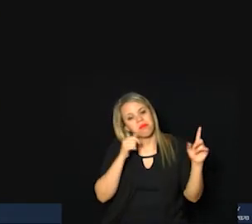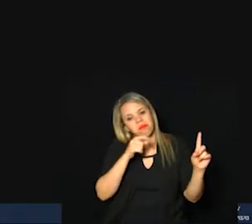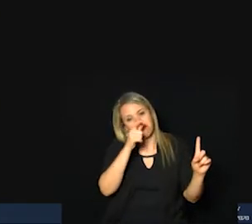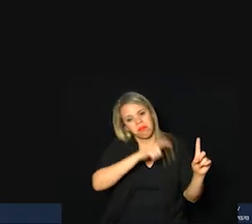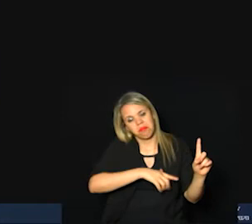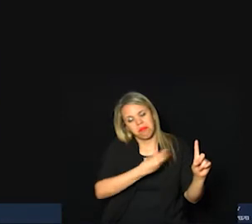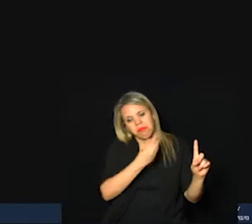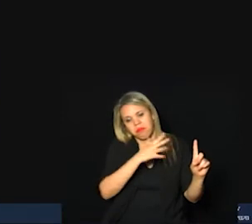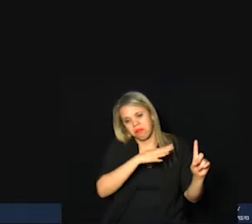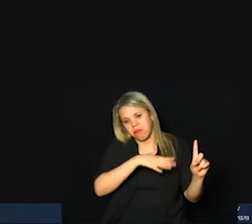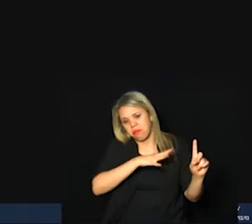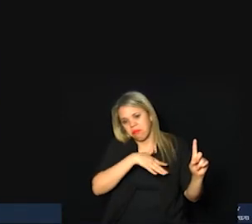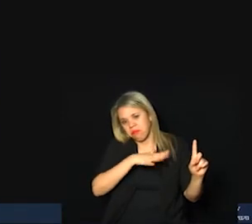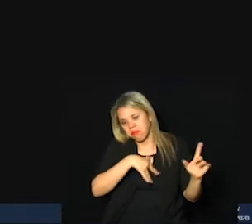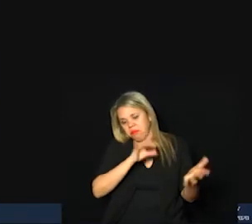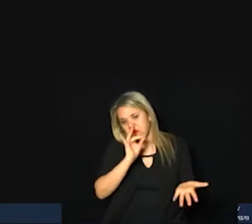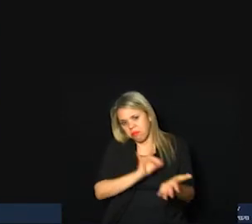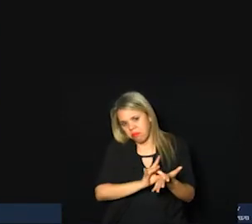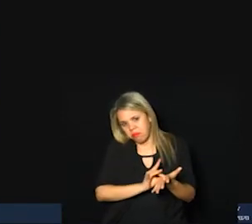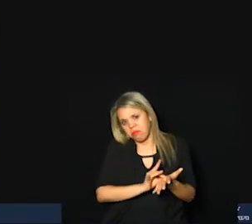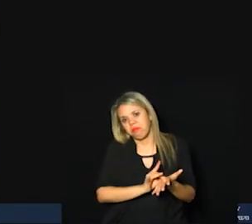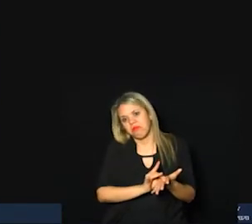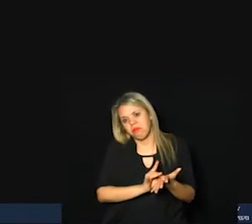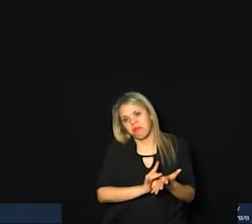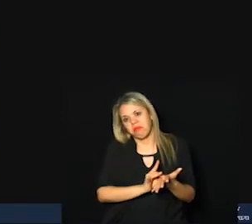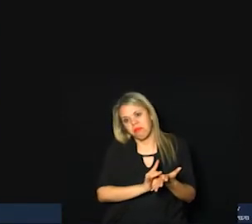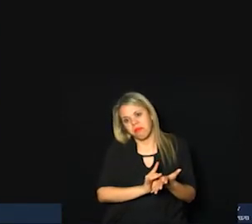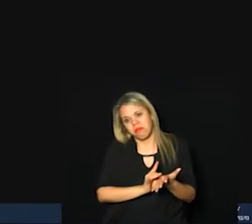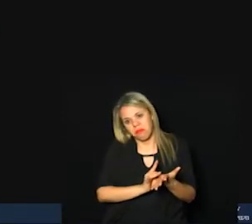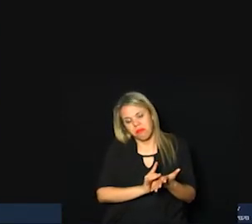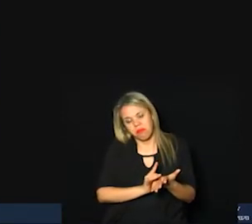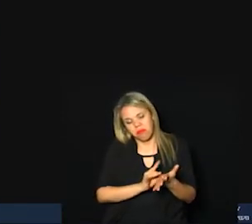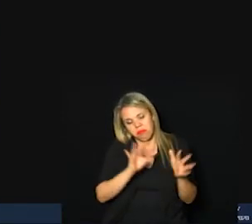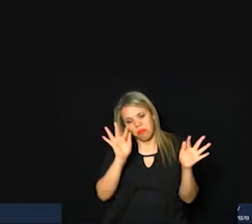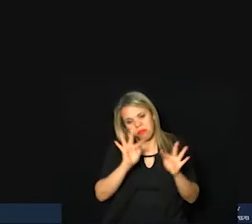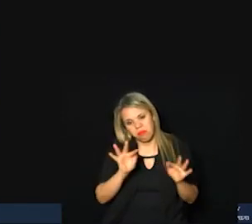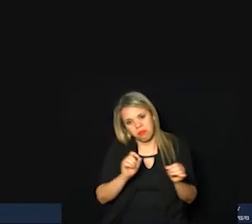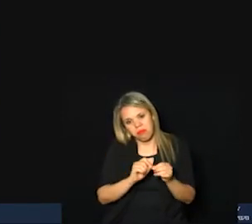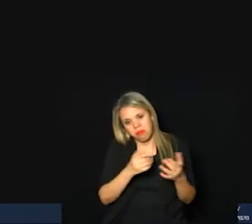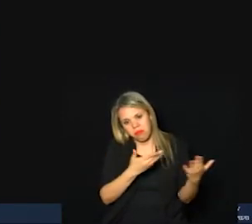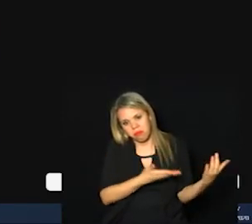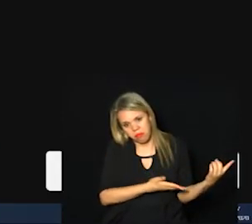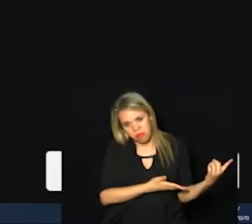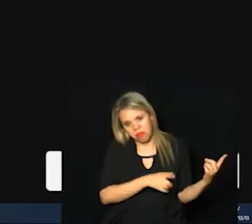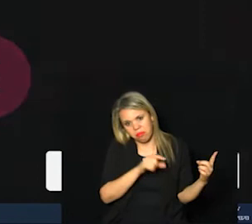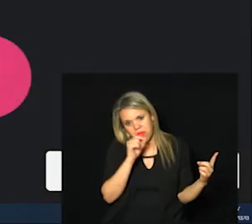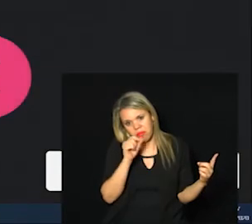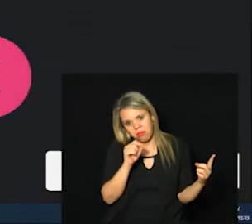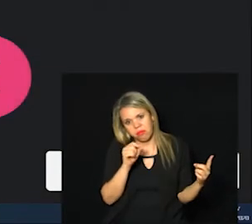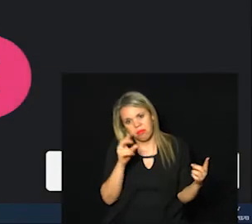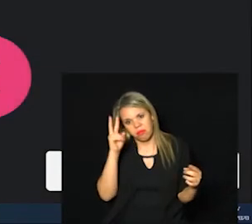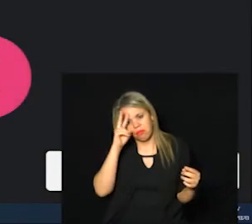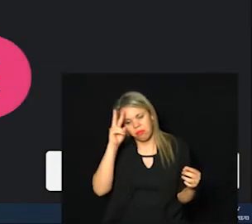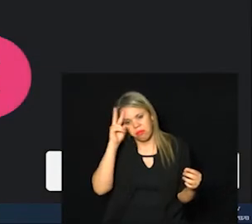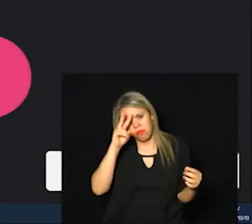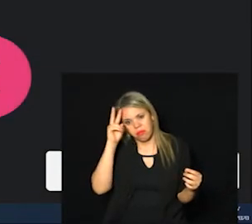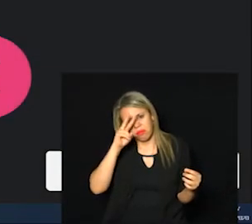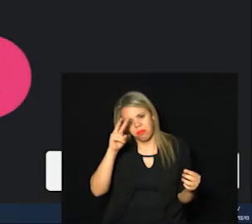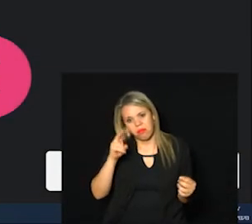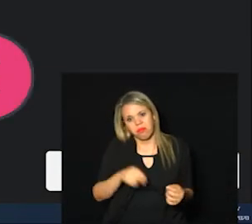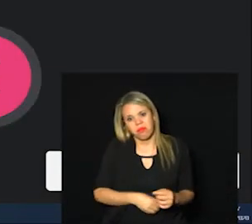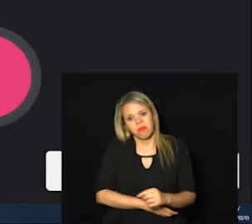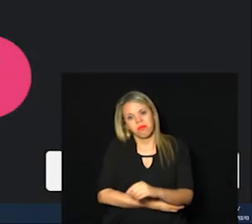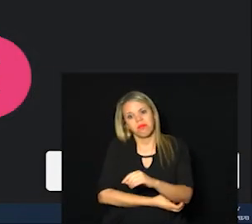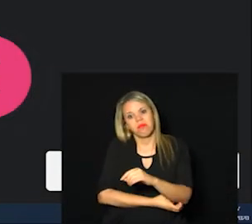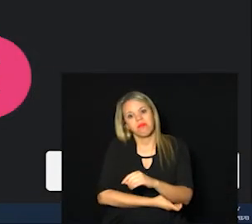por isso. Acho que ela realmente foi muito feliz na escolha das histórias e na forma